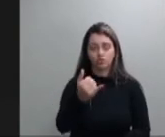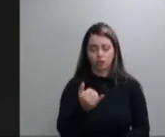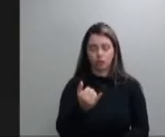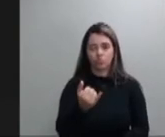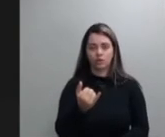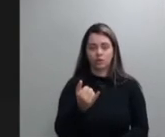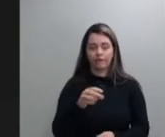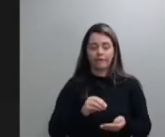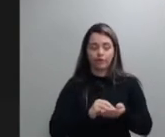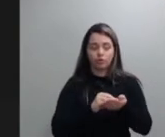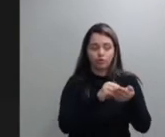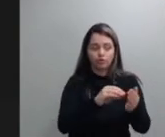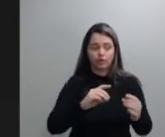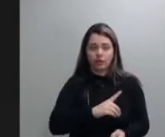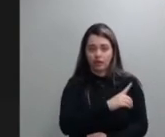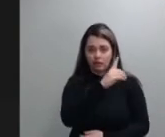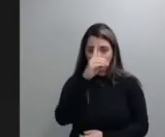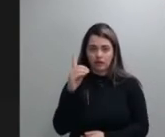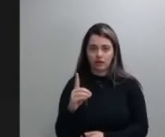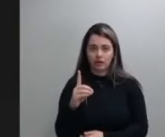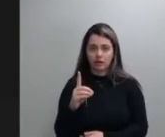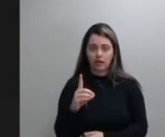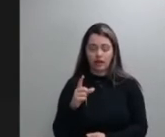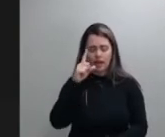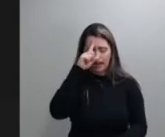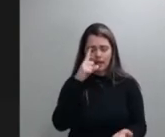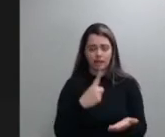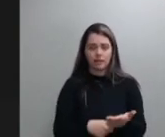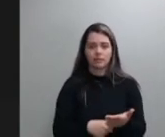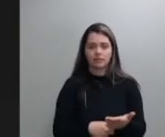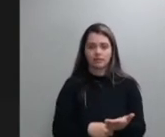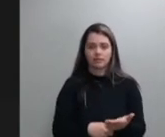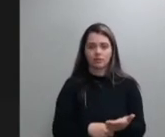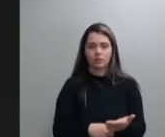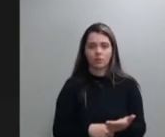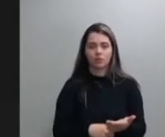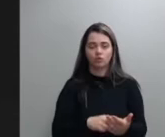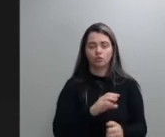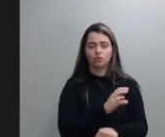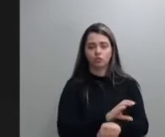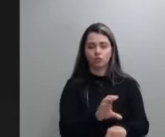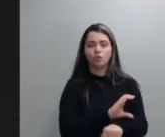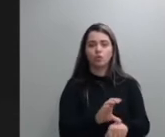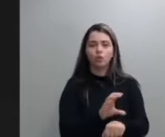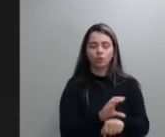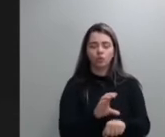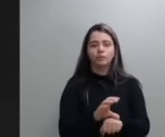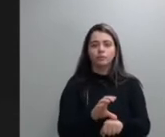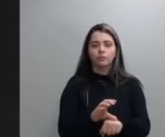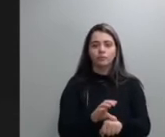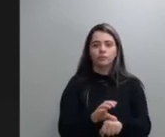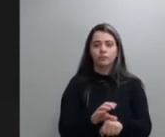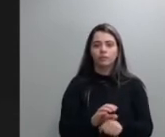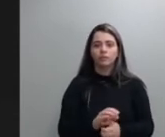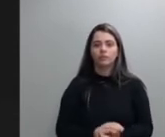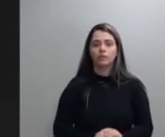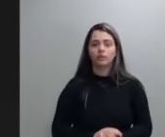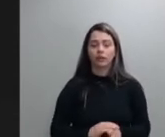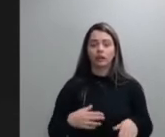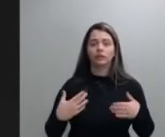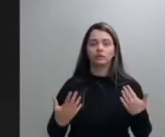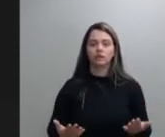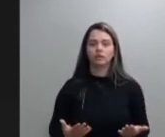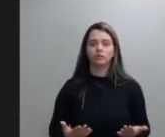títulos considerou ígida a decisão da comissão do concurso deliberada em 27 de outubro de 2015 entretanto